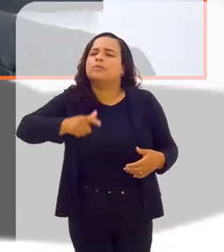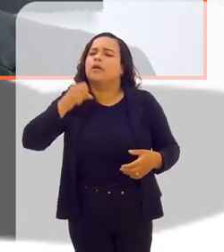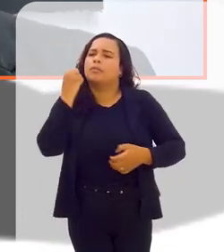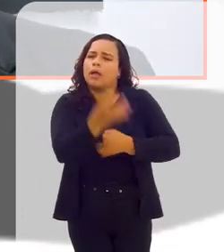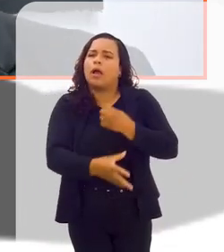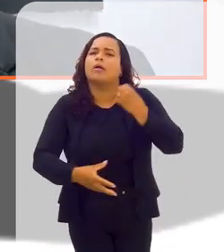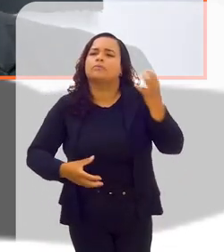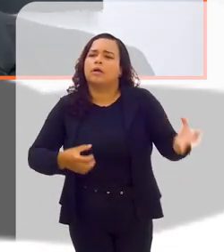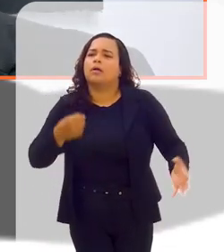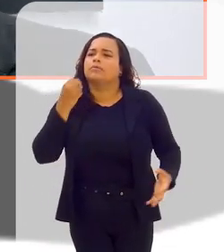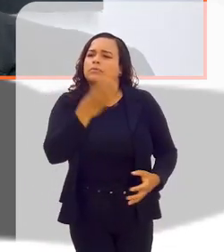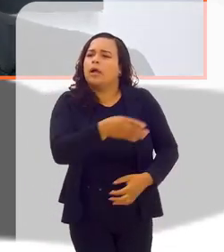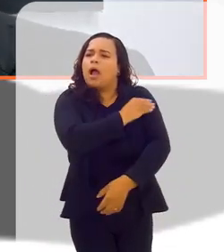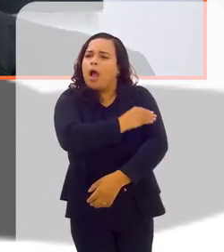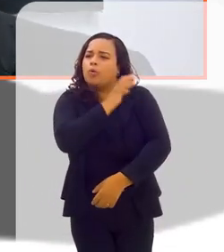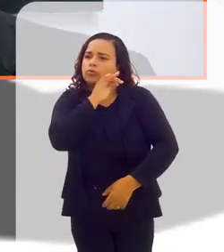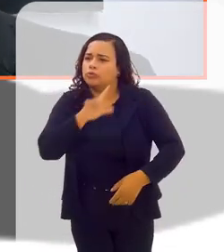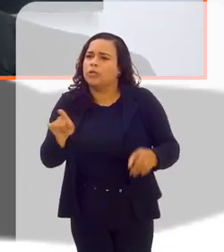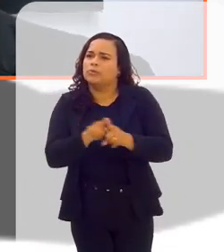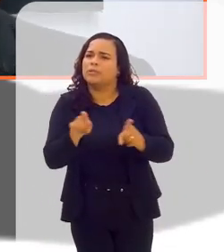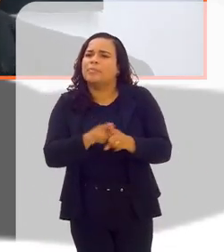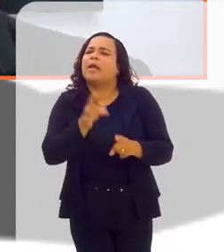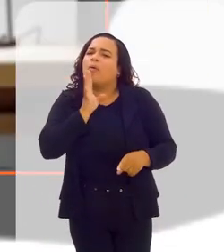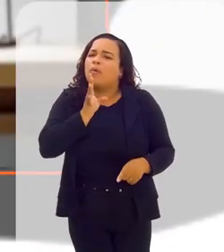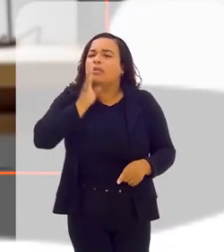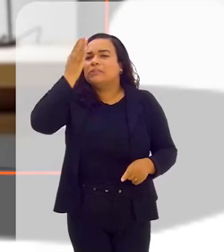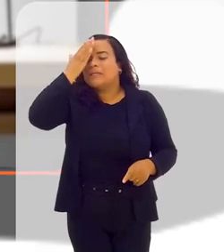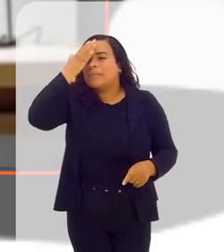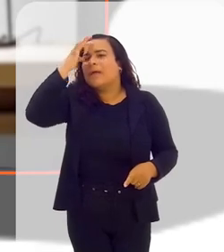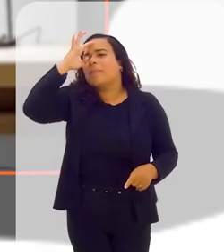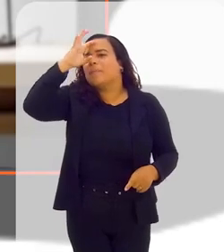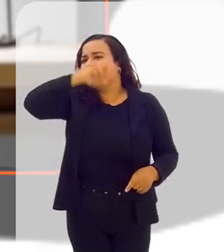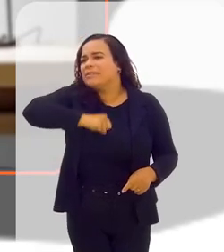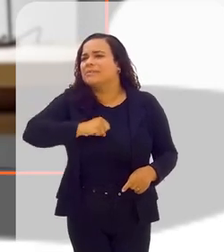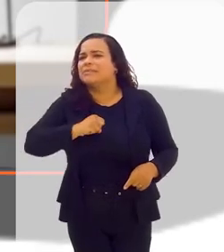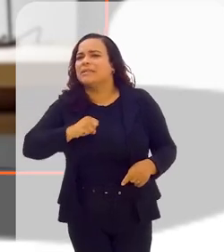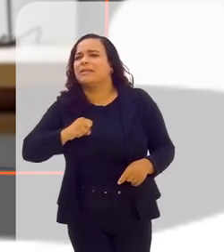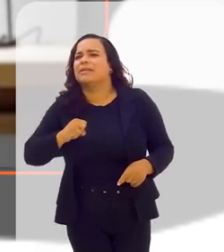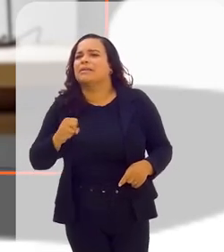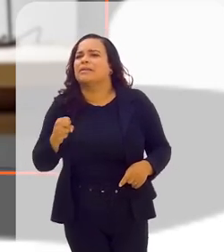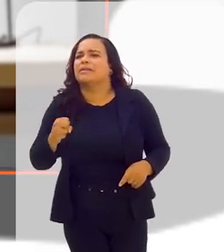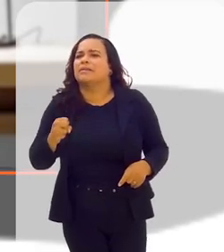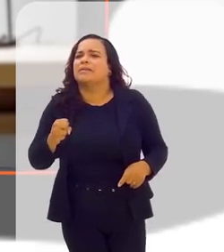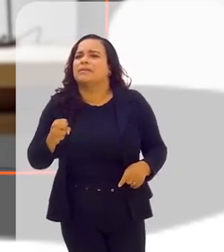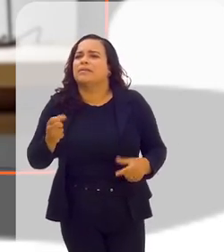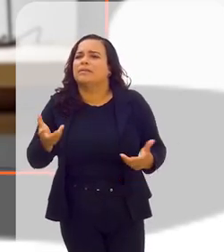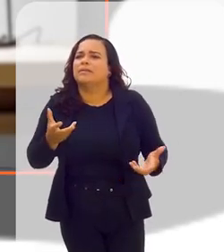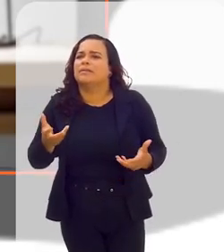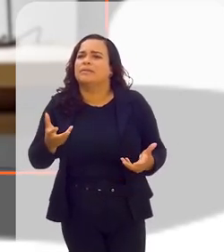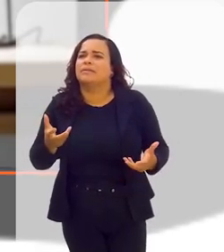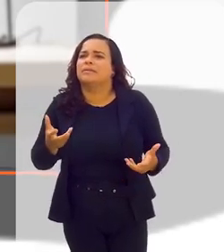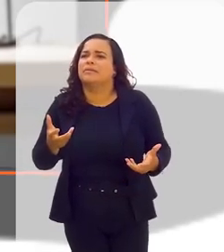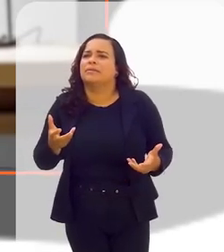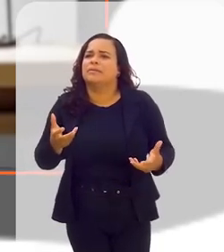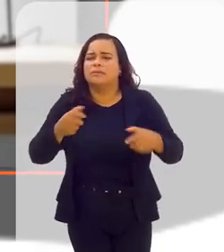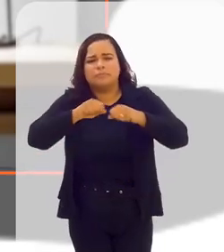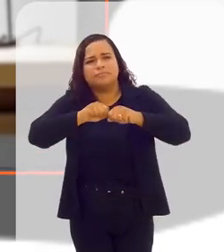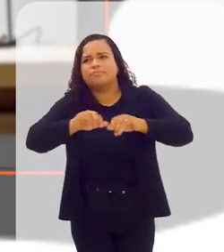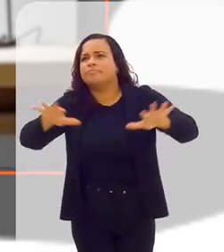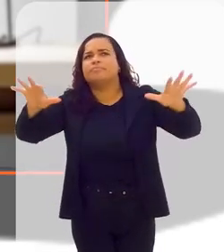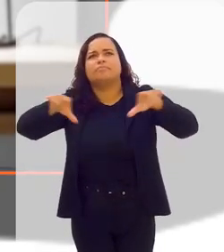então, de nas doações justamente de álcool gel, conhecer e penetrar, vamos dizer, com